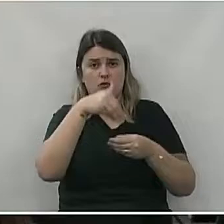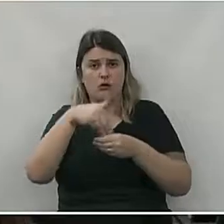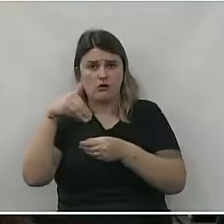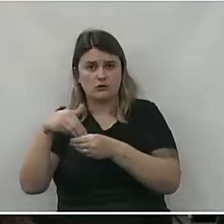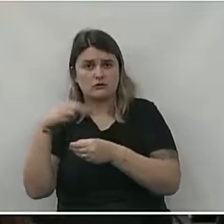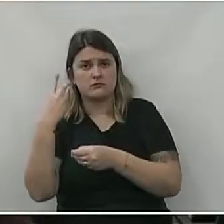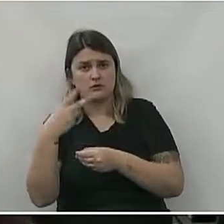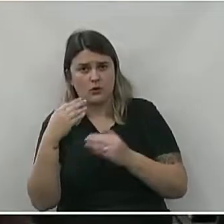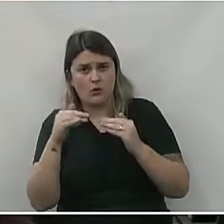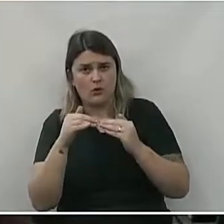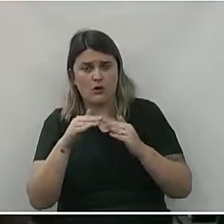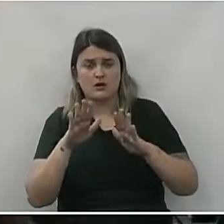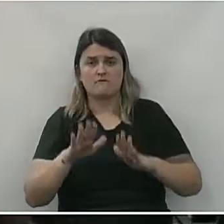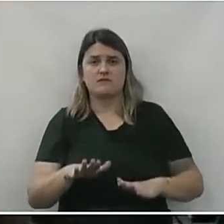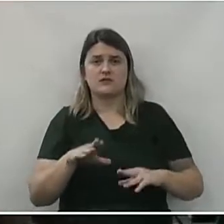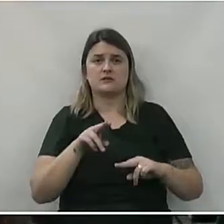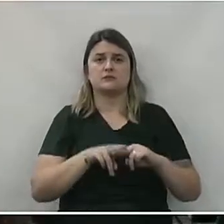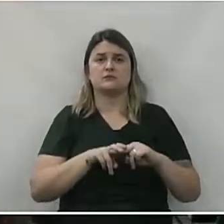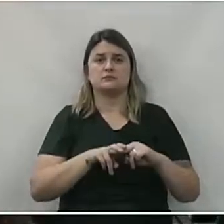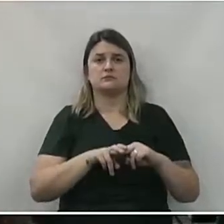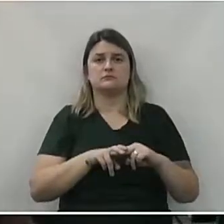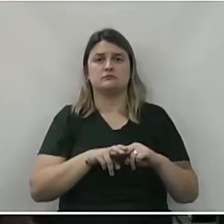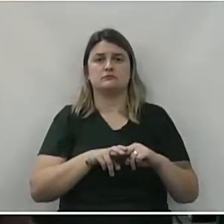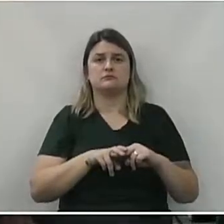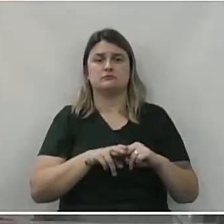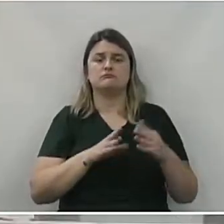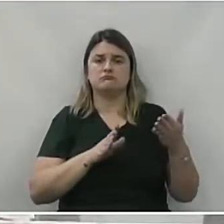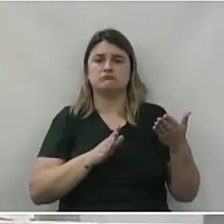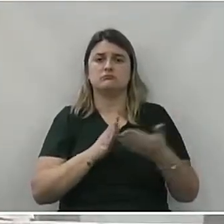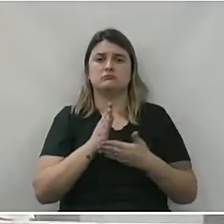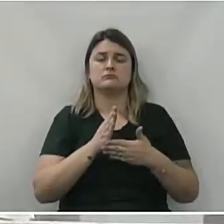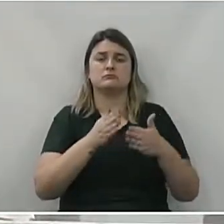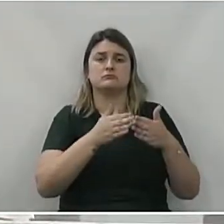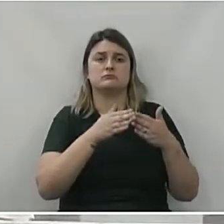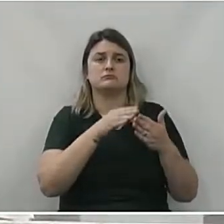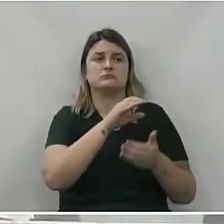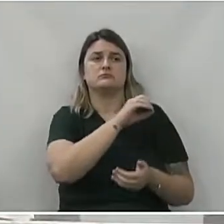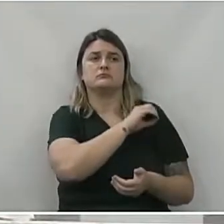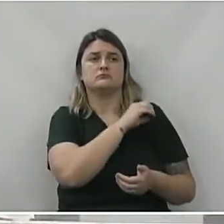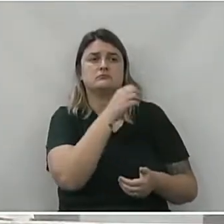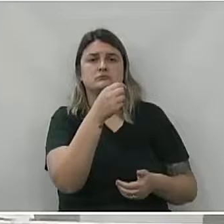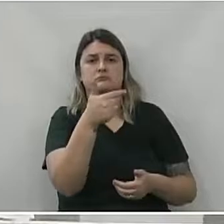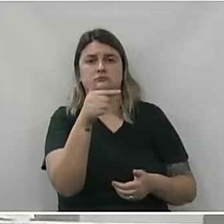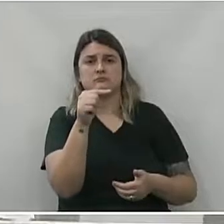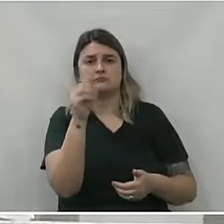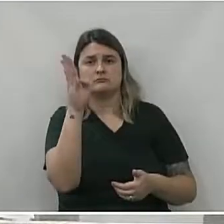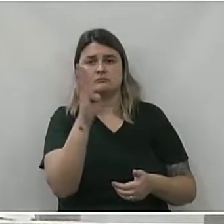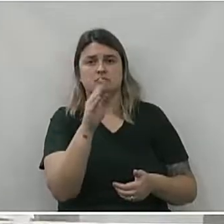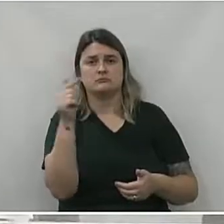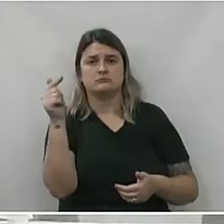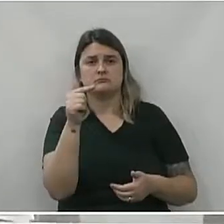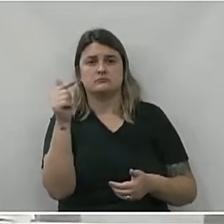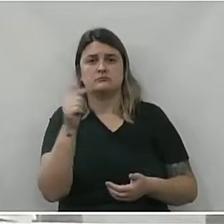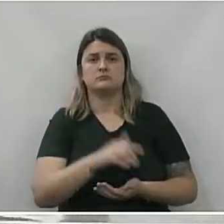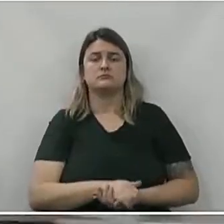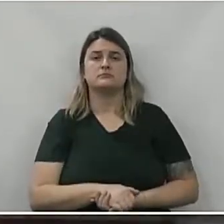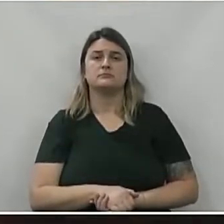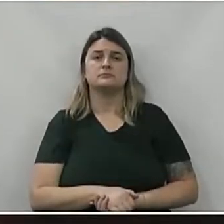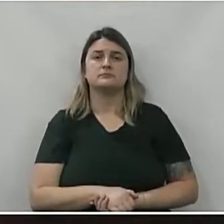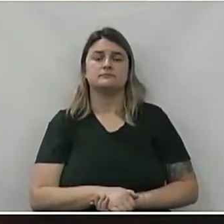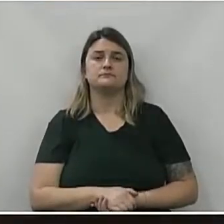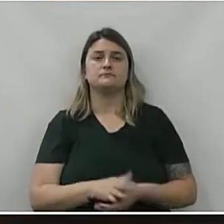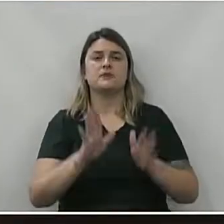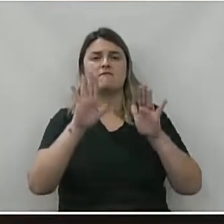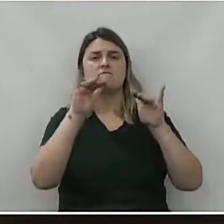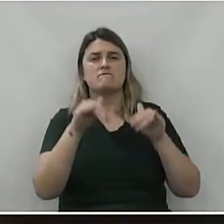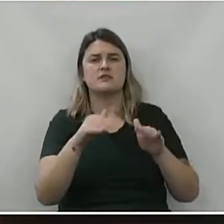Senhores vereadores que aprovam, permaneçam como estão. Aprovado o requerimento número 27 de 2022. Fim